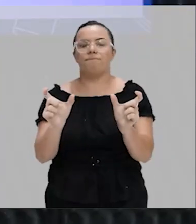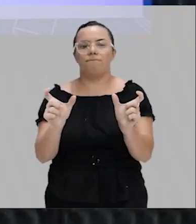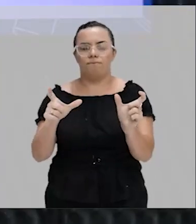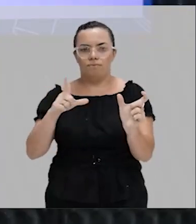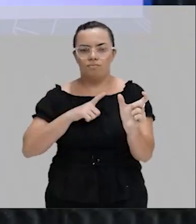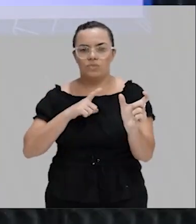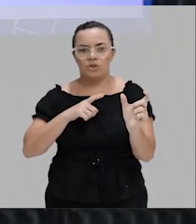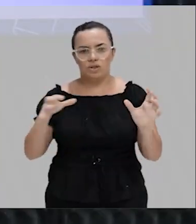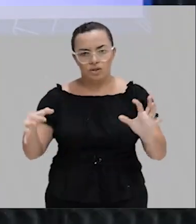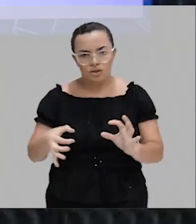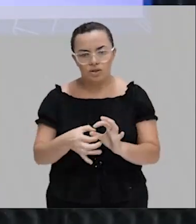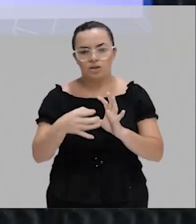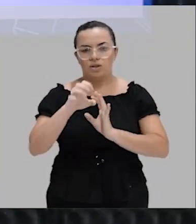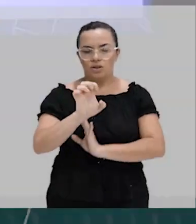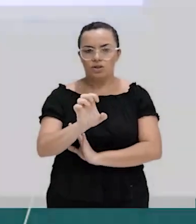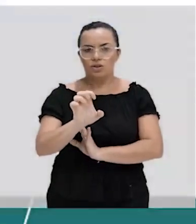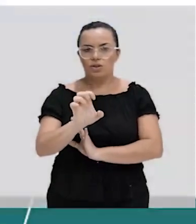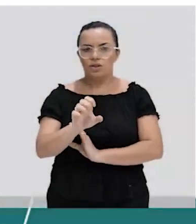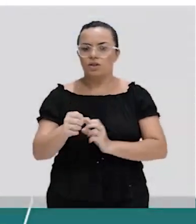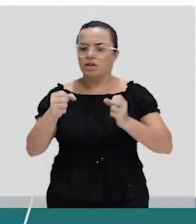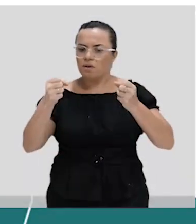de significado.